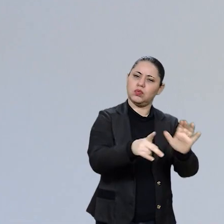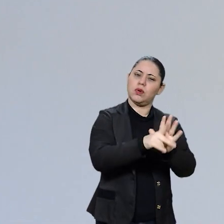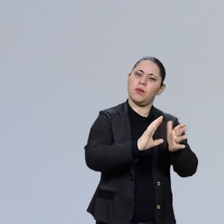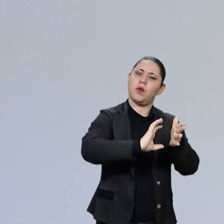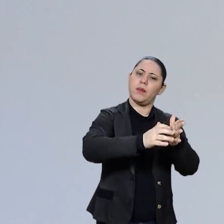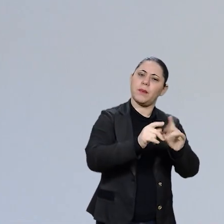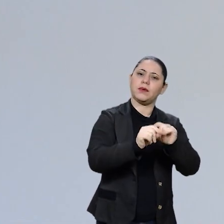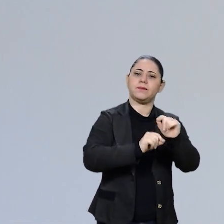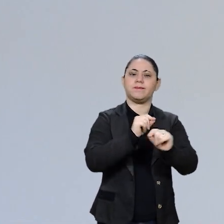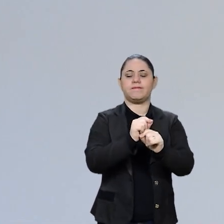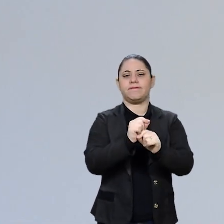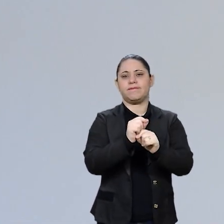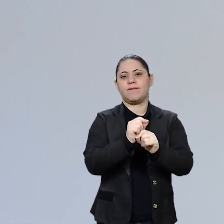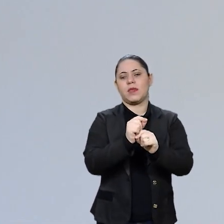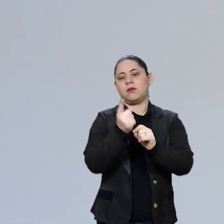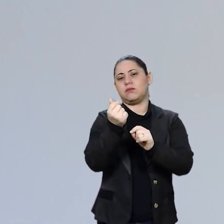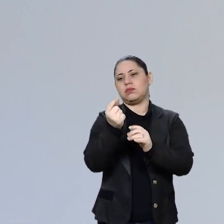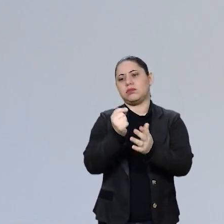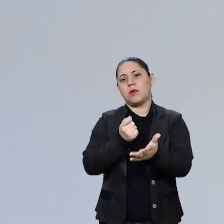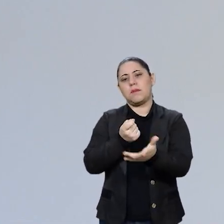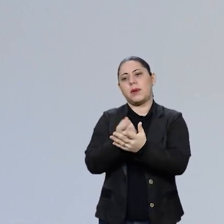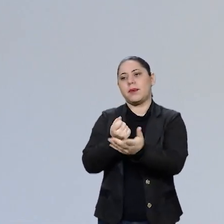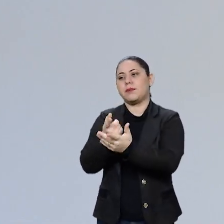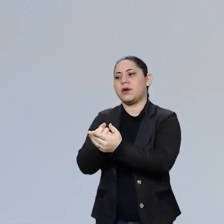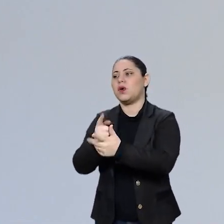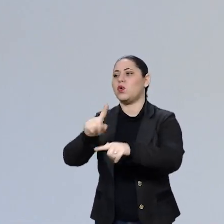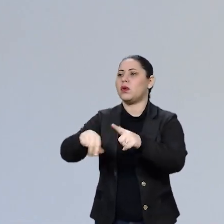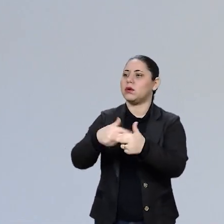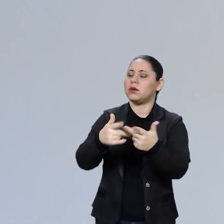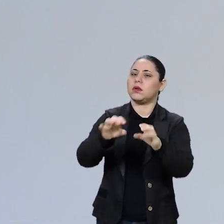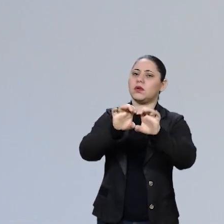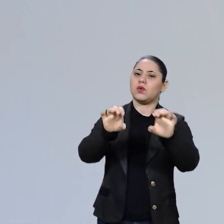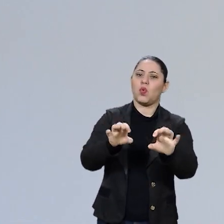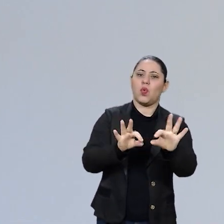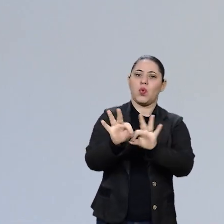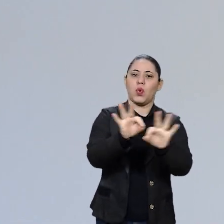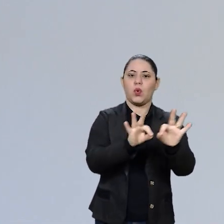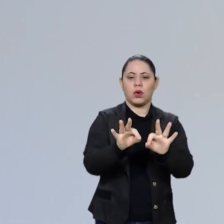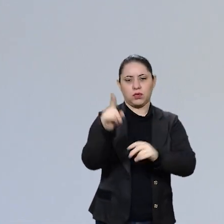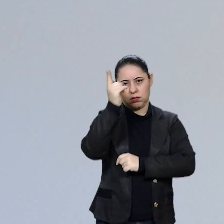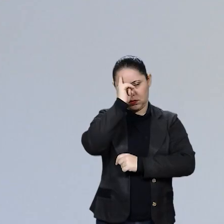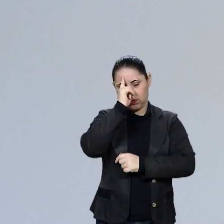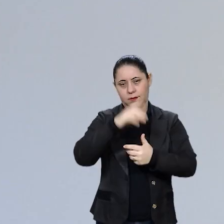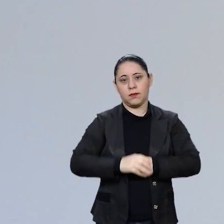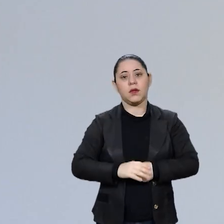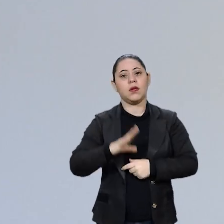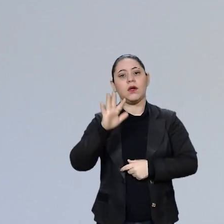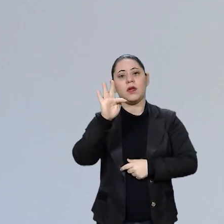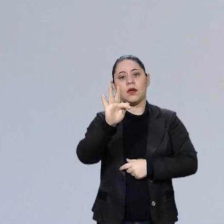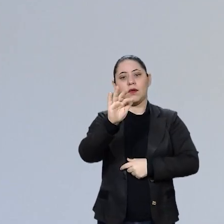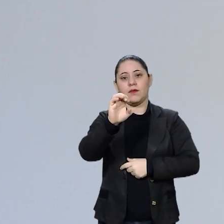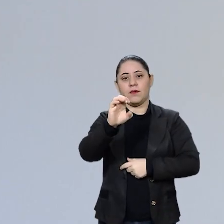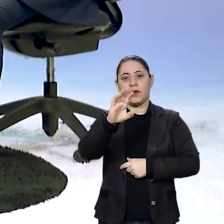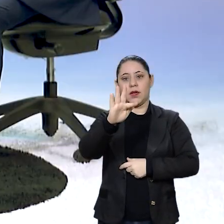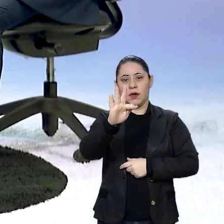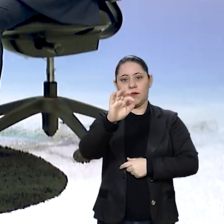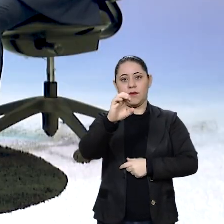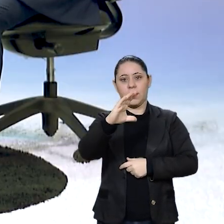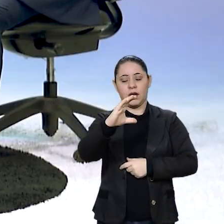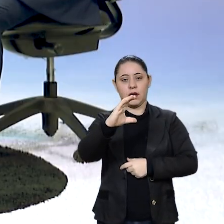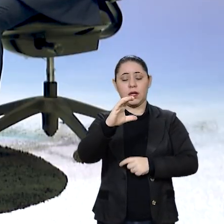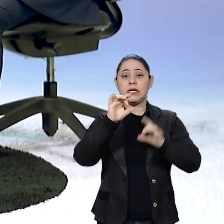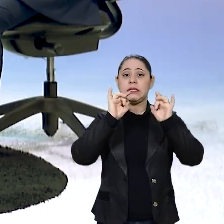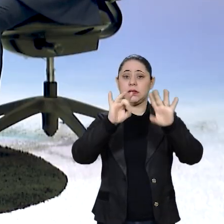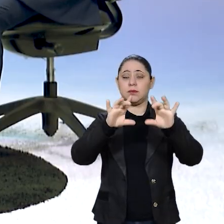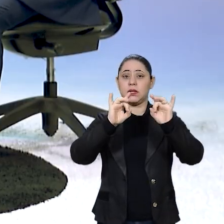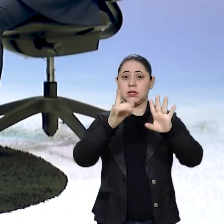cotidiano. Já o FEFEC, ele é o Fundo Especial de Financiamento de Campanha. Ele já é adstrito, ele já é específico para o momento eleitoral, para